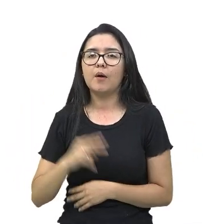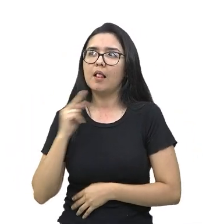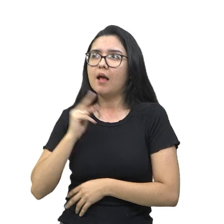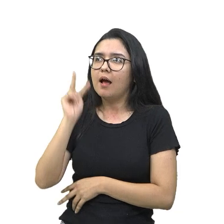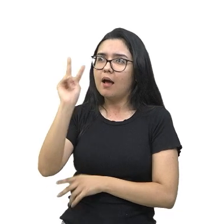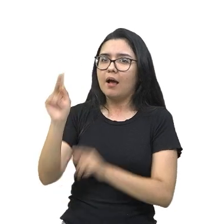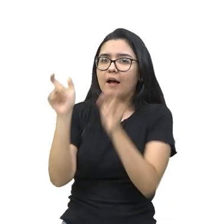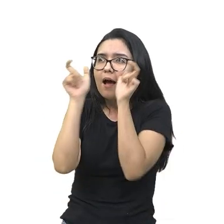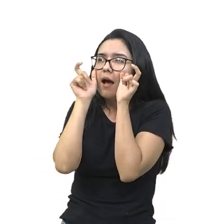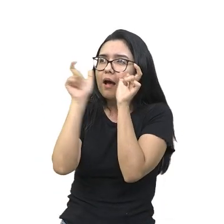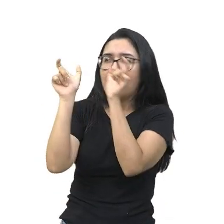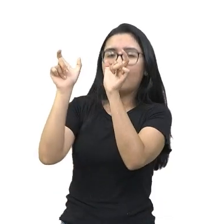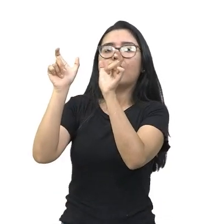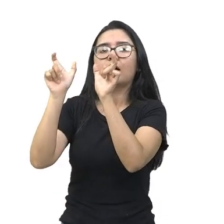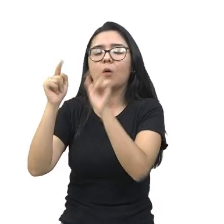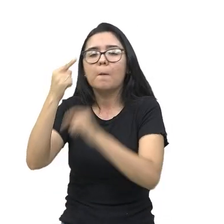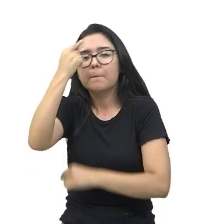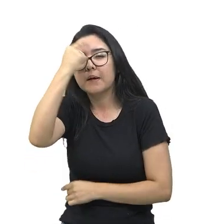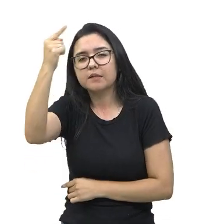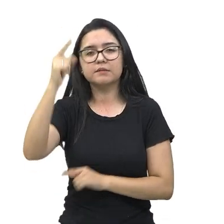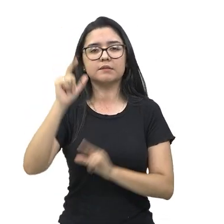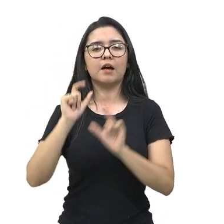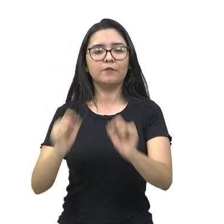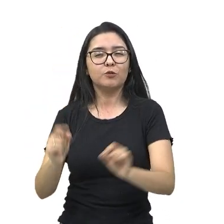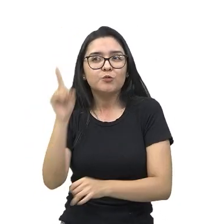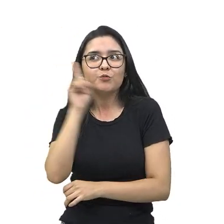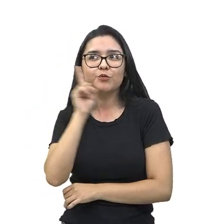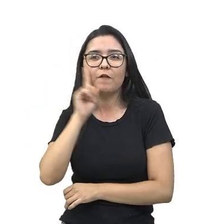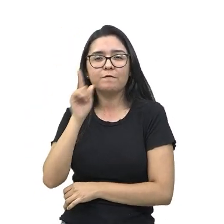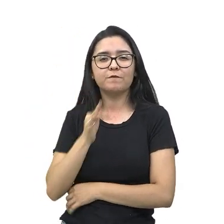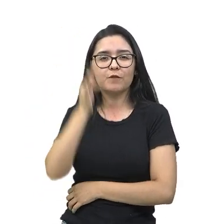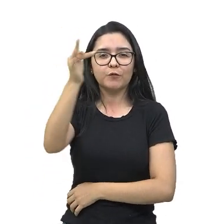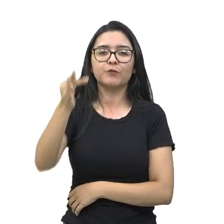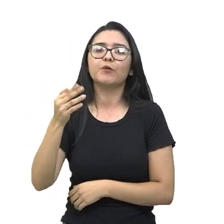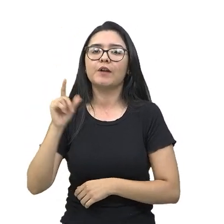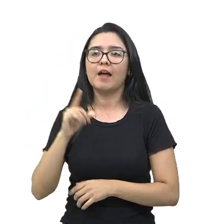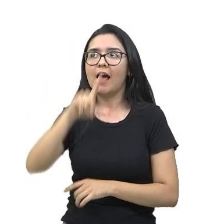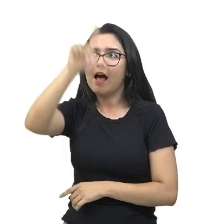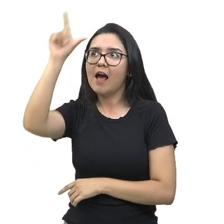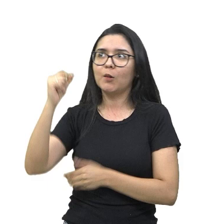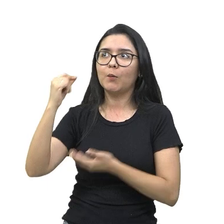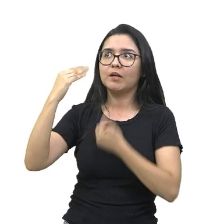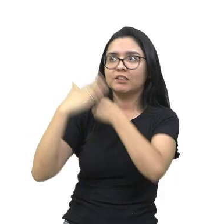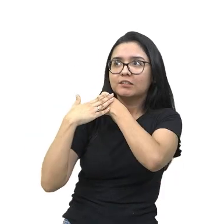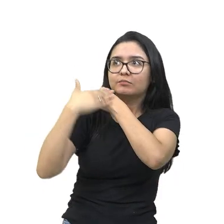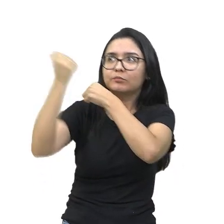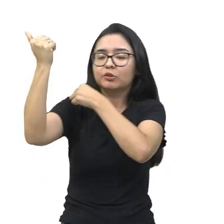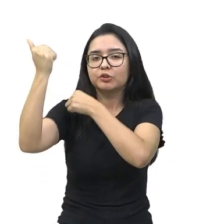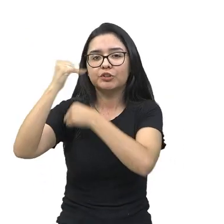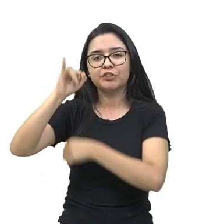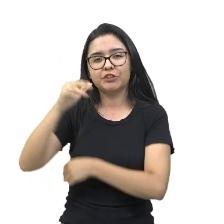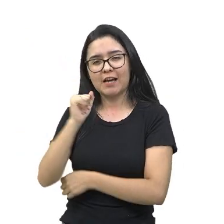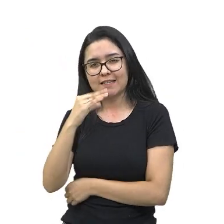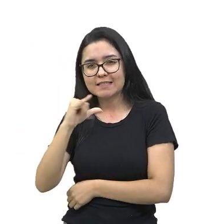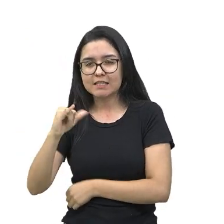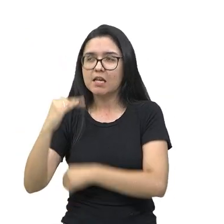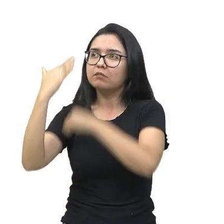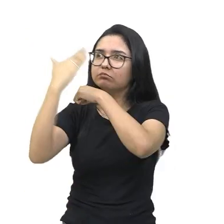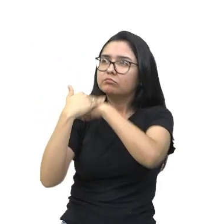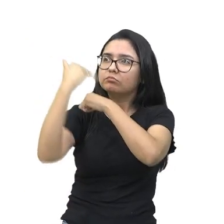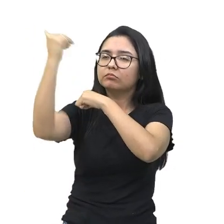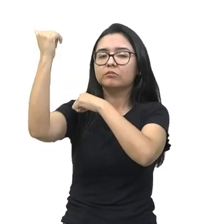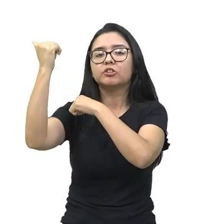brilhavam quando pensava no grande dia em que seria convidada pela deusa Jaci, a deusa